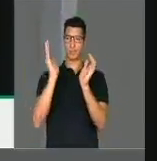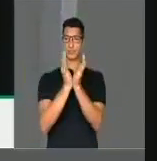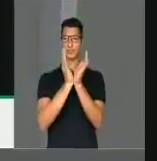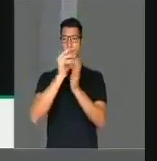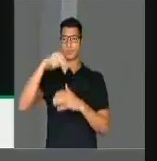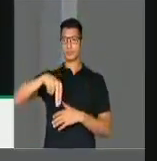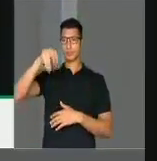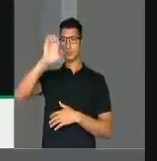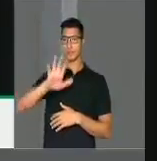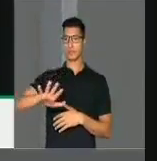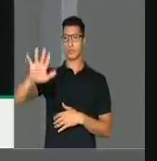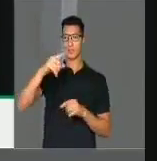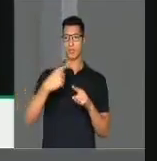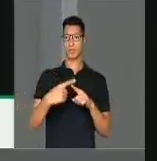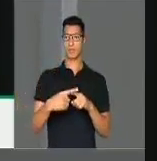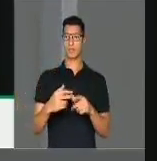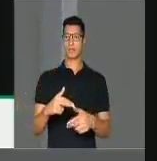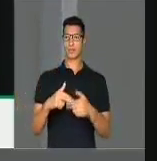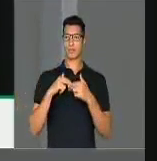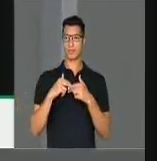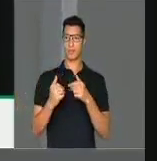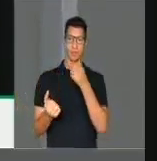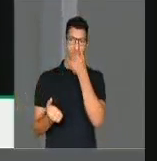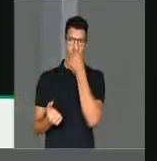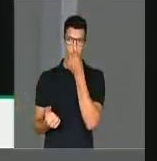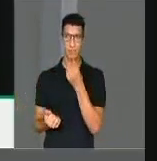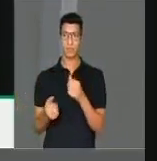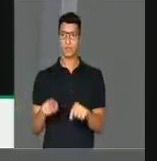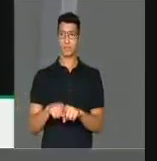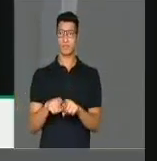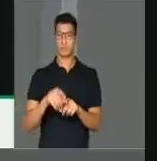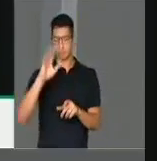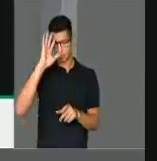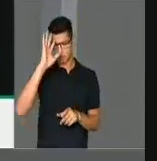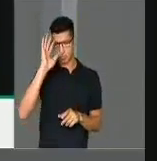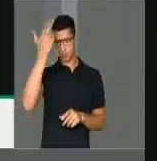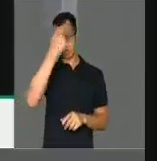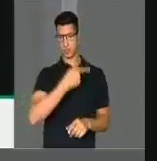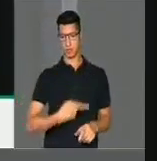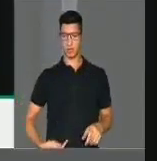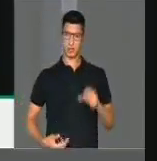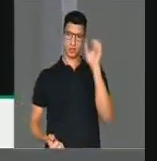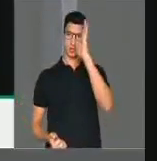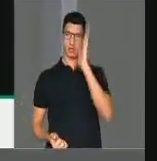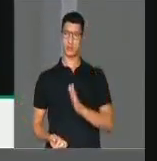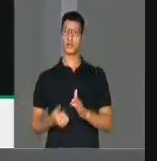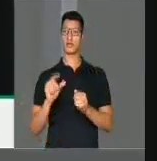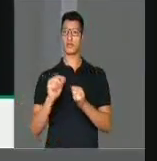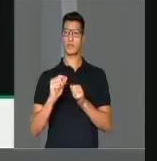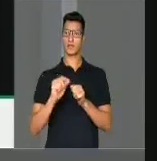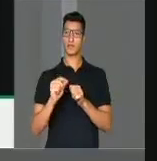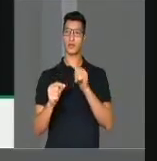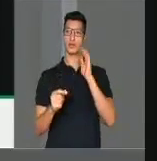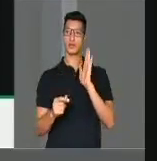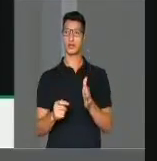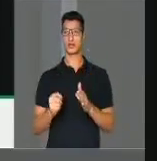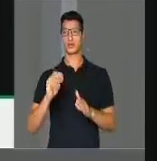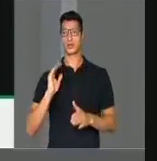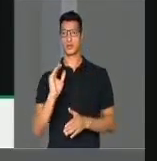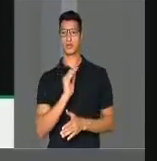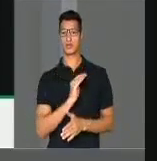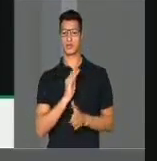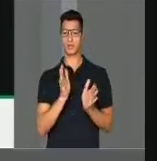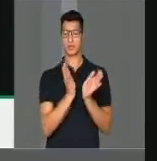da bancada do Nordeste. Por quê? Porque a partir também da decisão da Presidência da República foi feita, né,